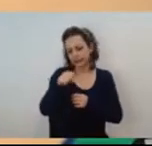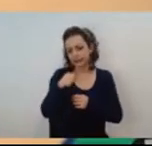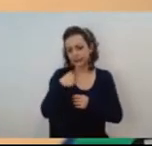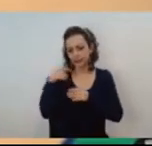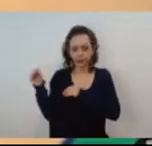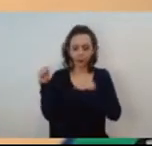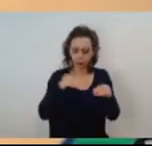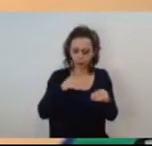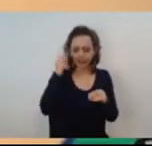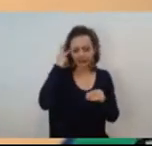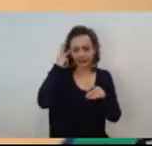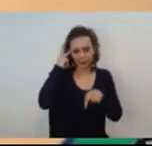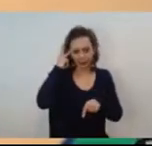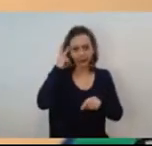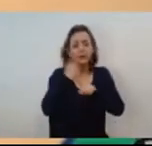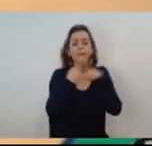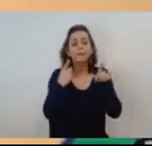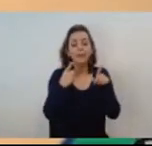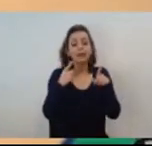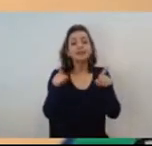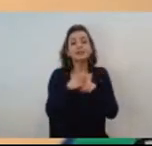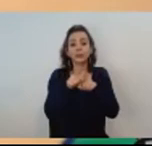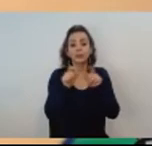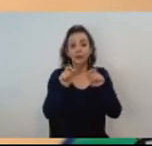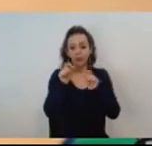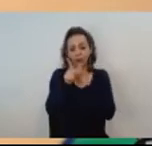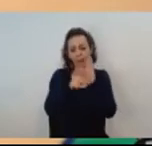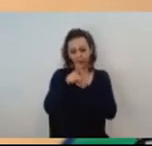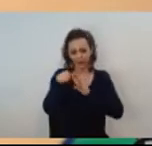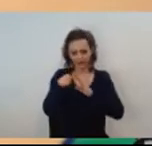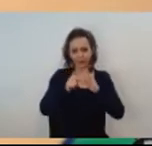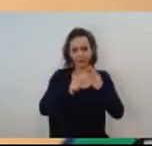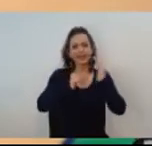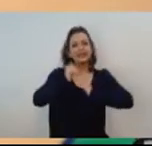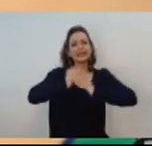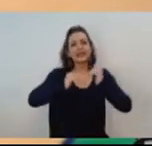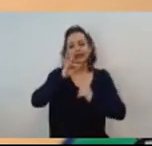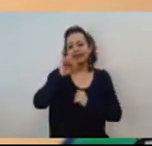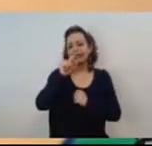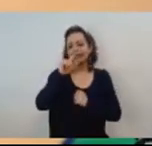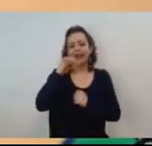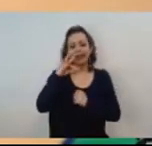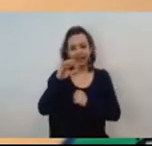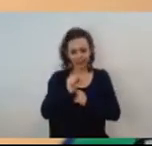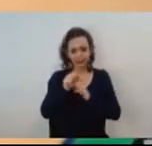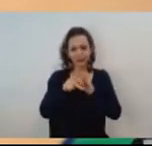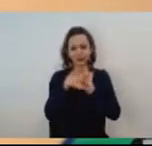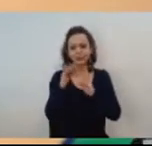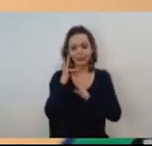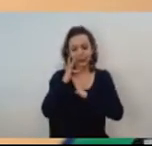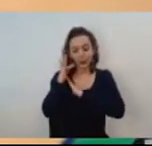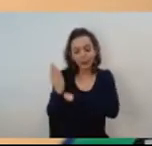Talentos do Futuro tem me proporcionado um resgate histórico né não só para mim mas para todos os meus amigos que